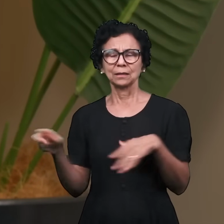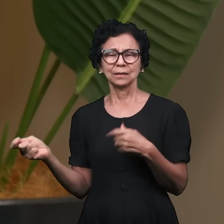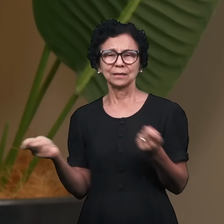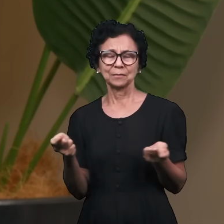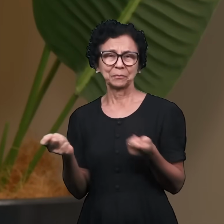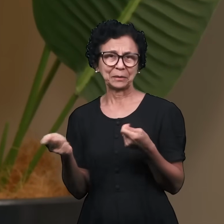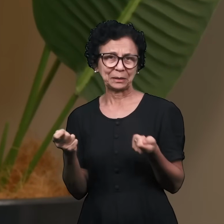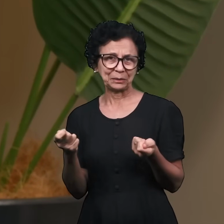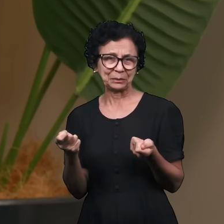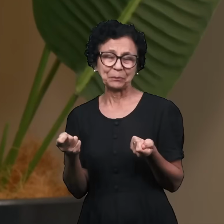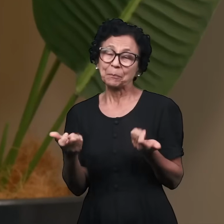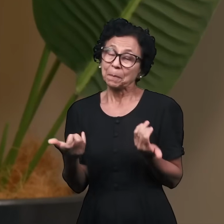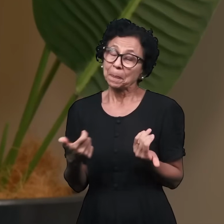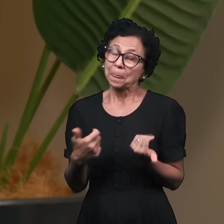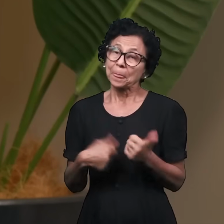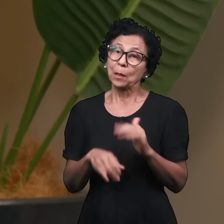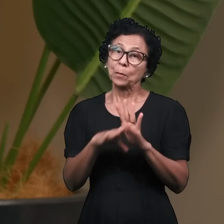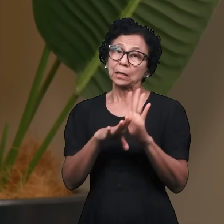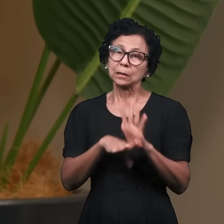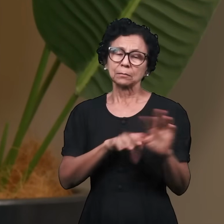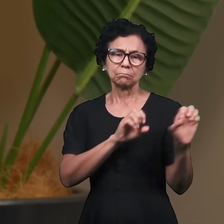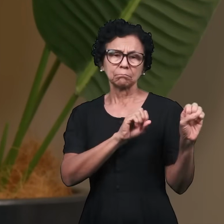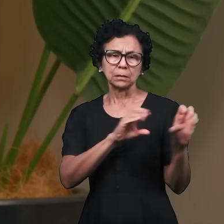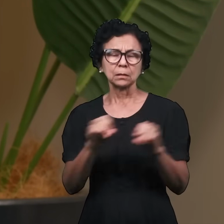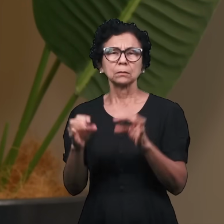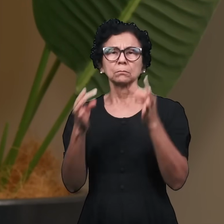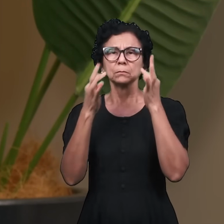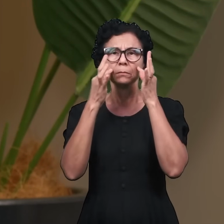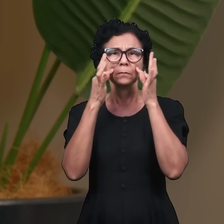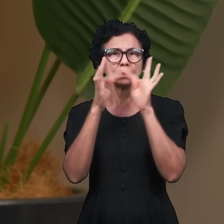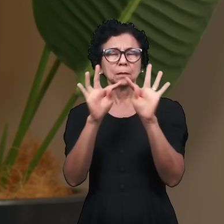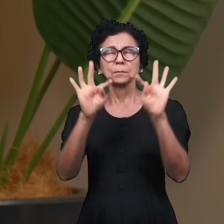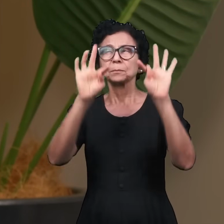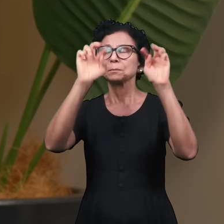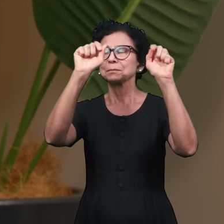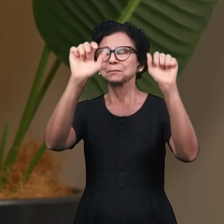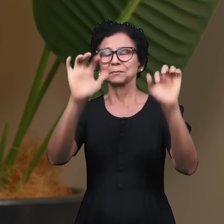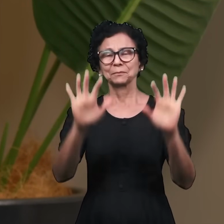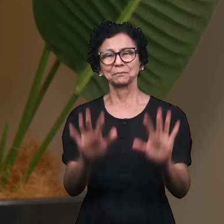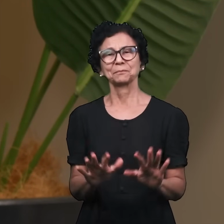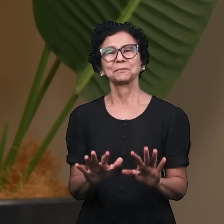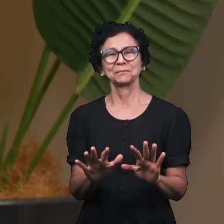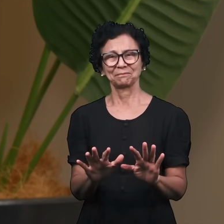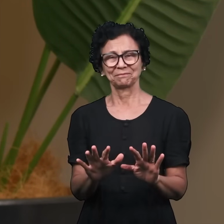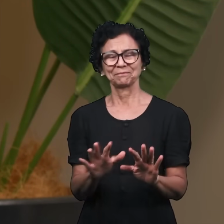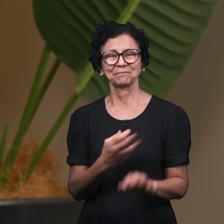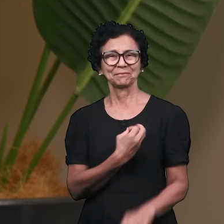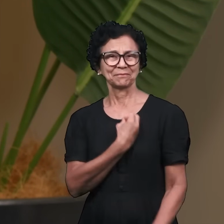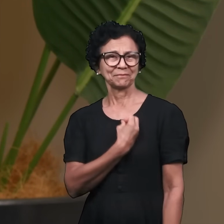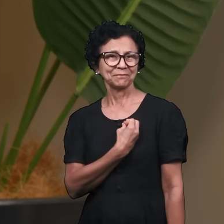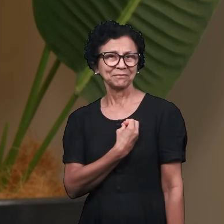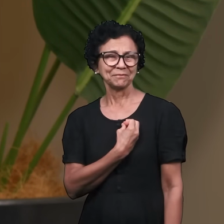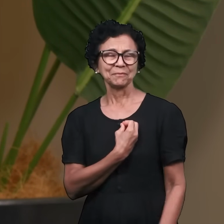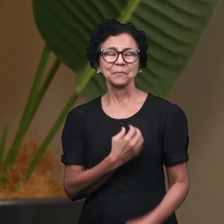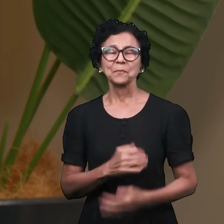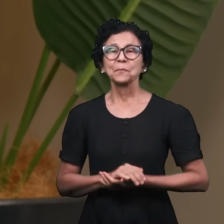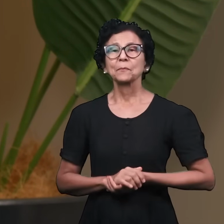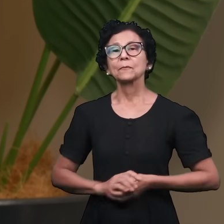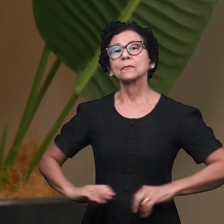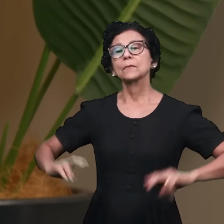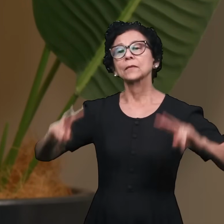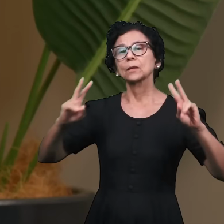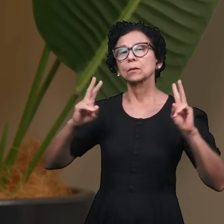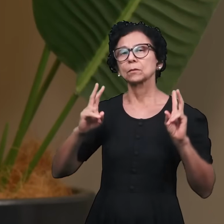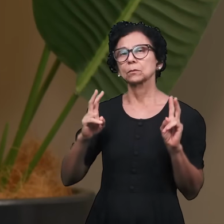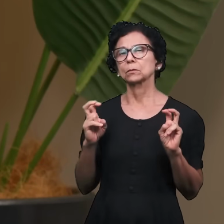que tem trazido ensinos, testemunhos e muitas bênçãos para o nosso coração. Nosso tema